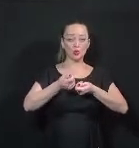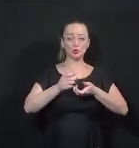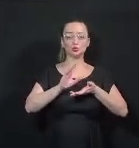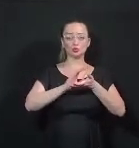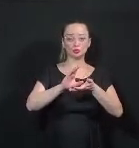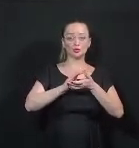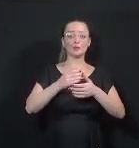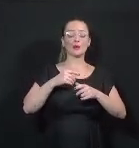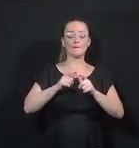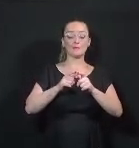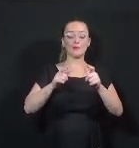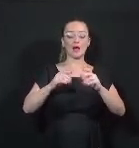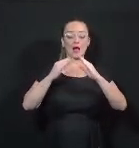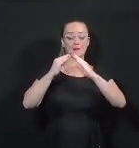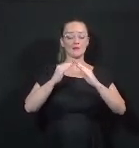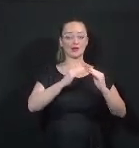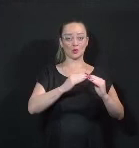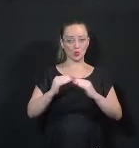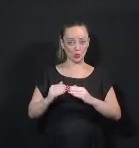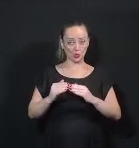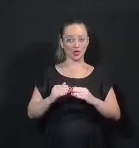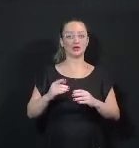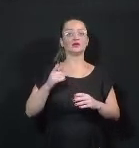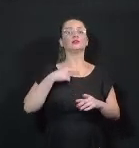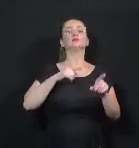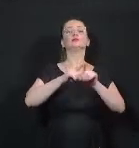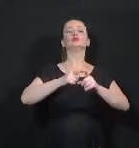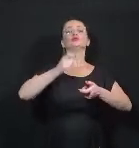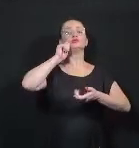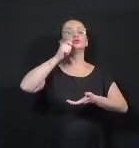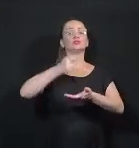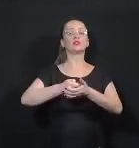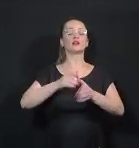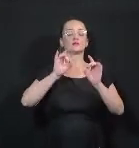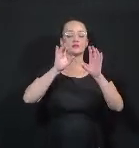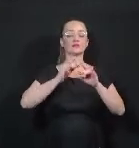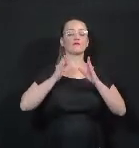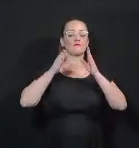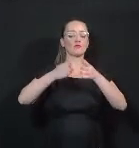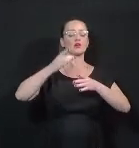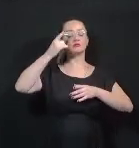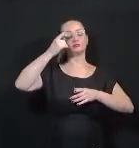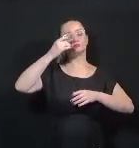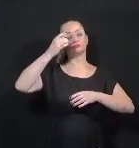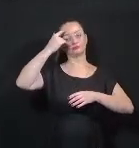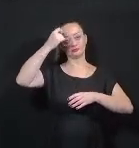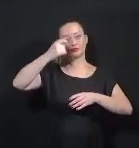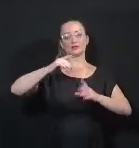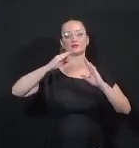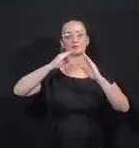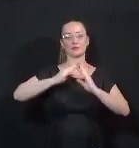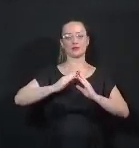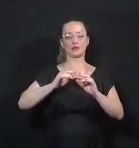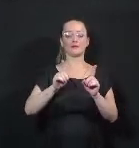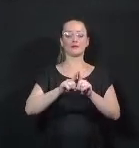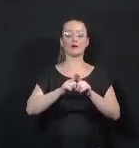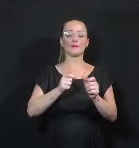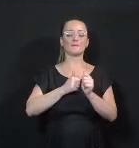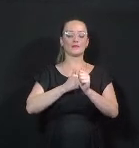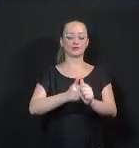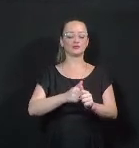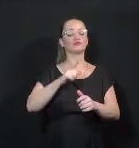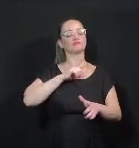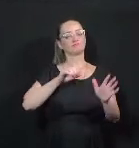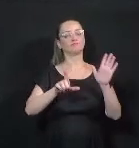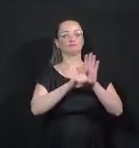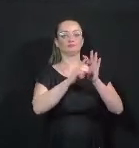de abrigo, juizados especializados no atendimento à violência doméstica, acompanhamento de aplicação das